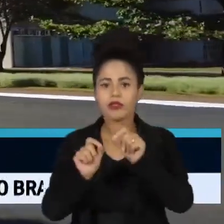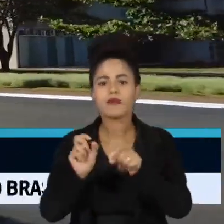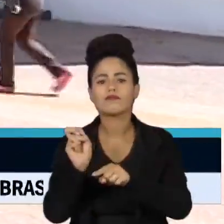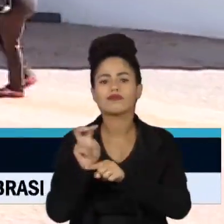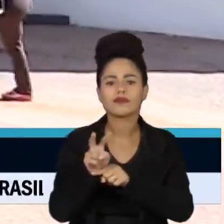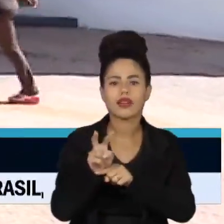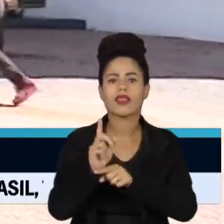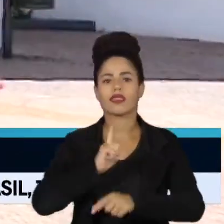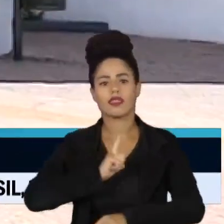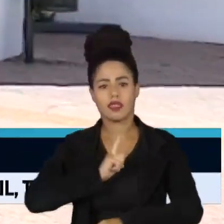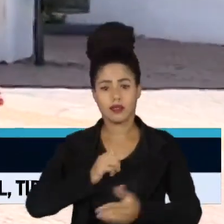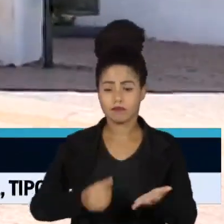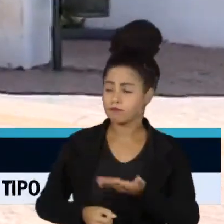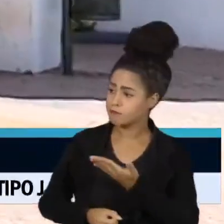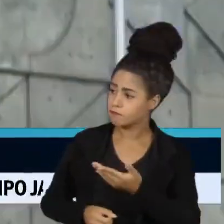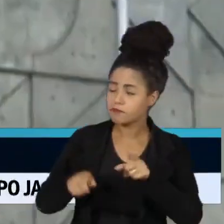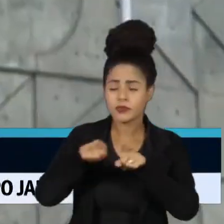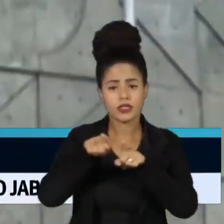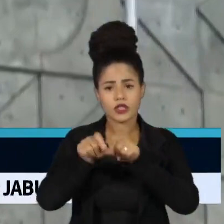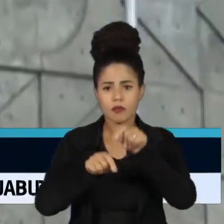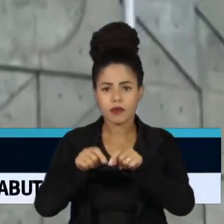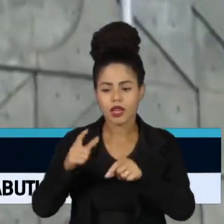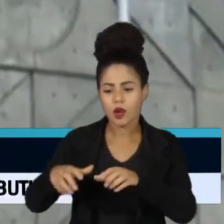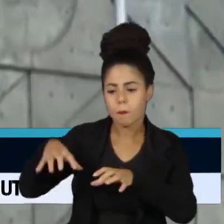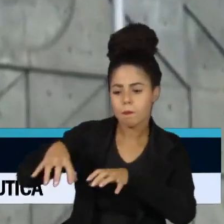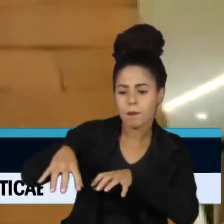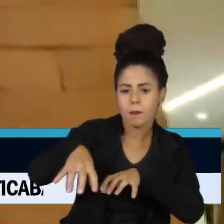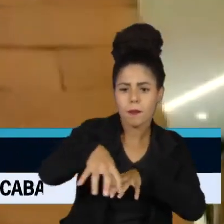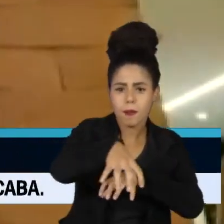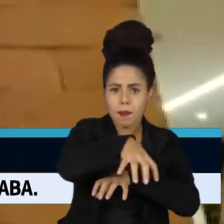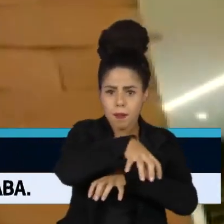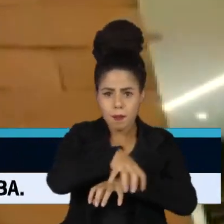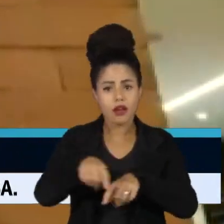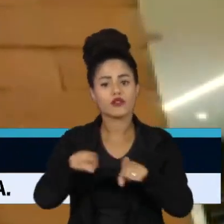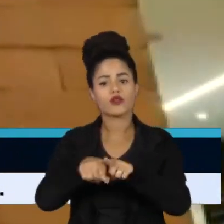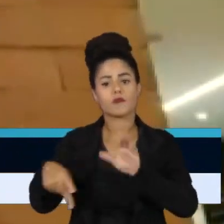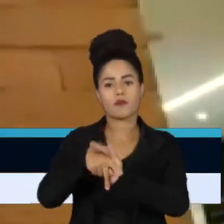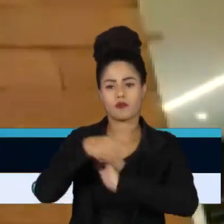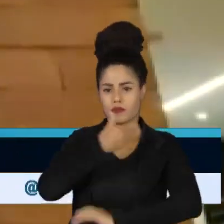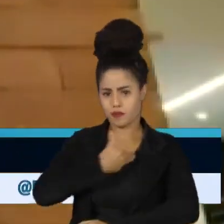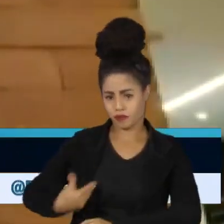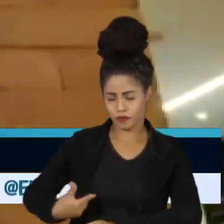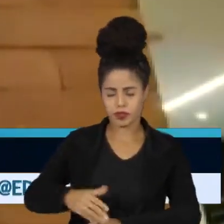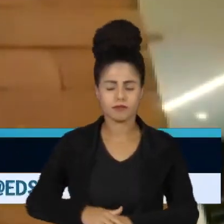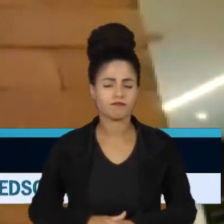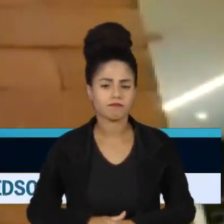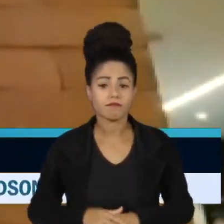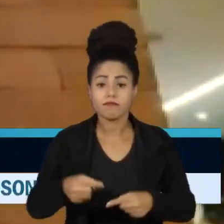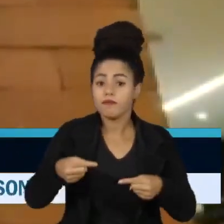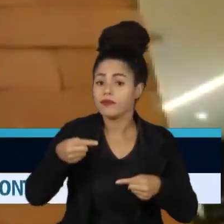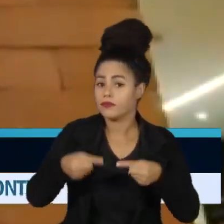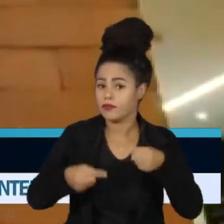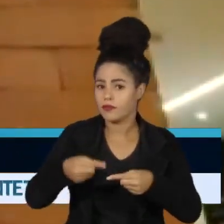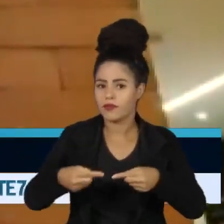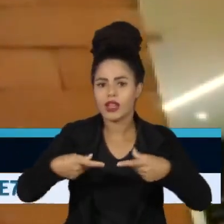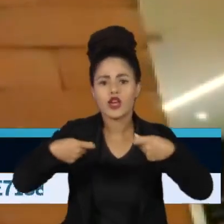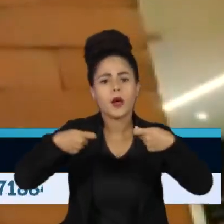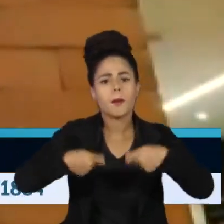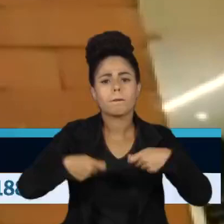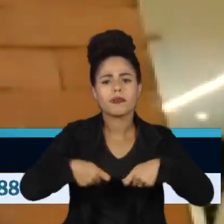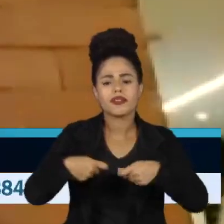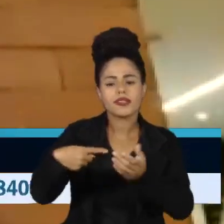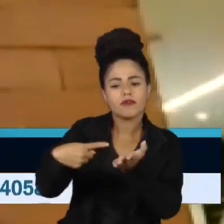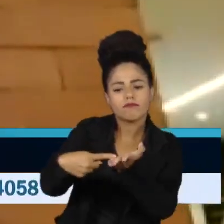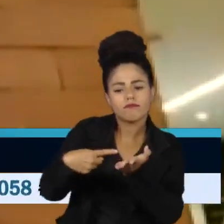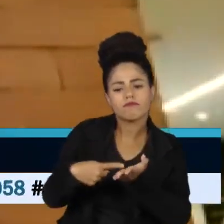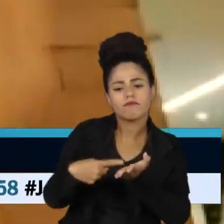terceiro escalões e o comando de estatais e órgãos federais. Política precisa ser um esforço de